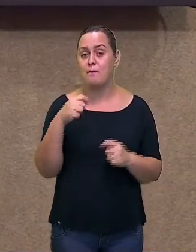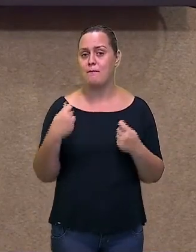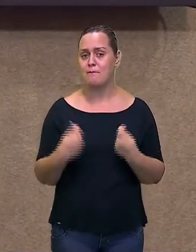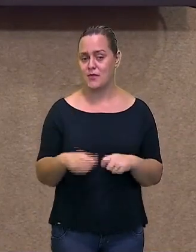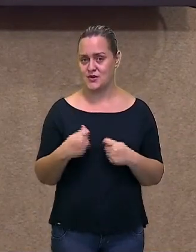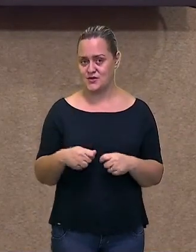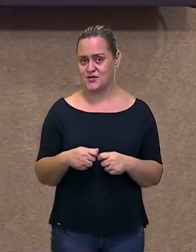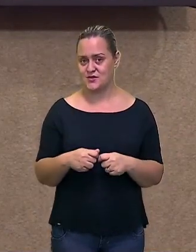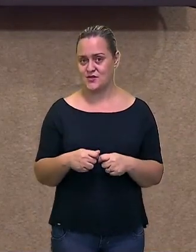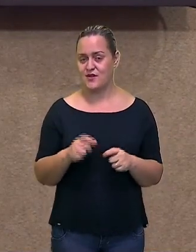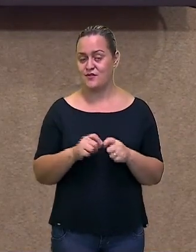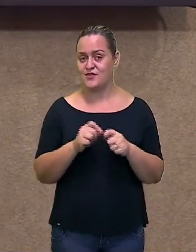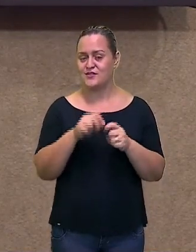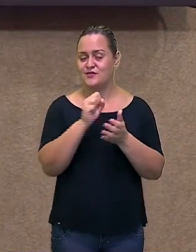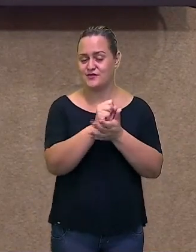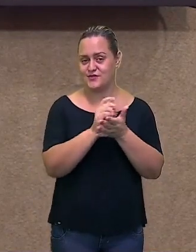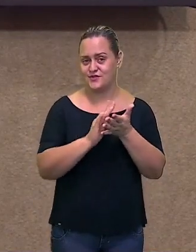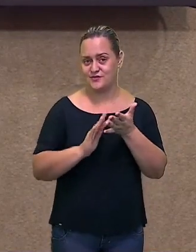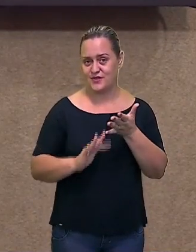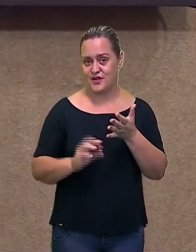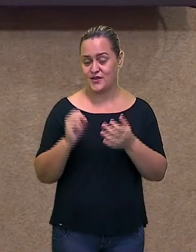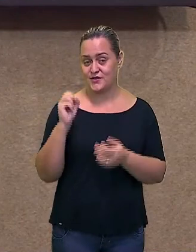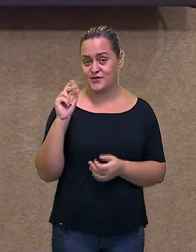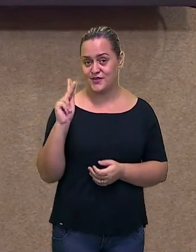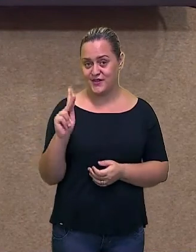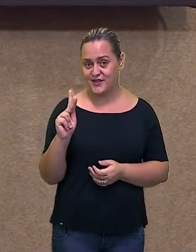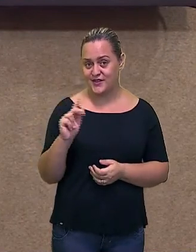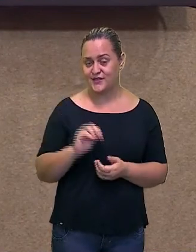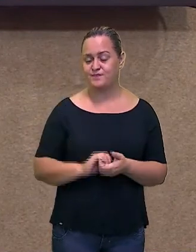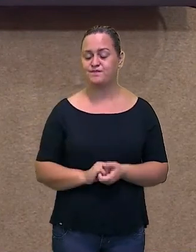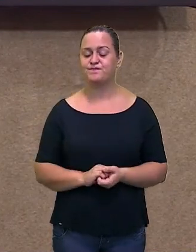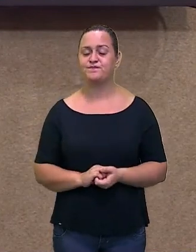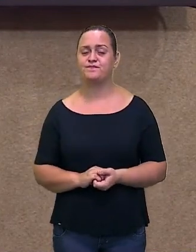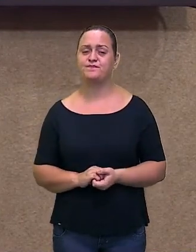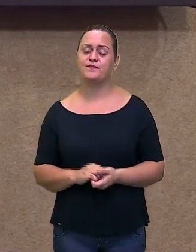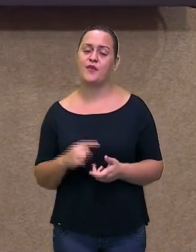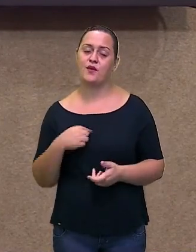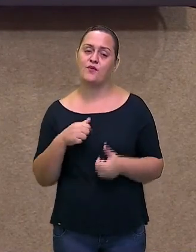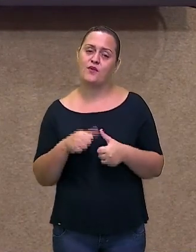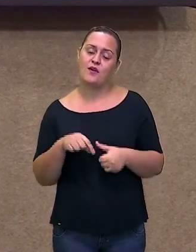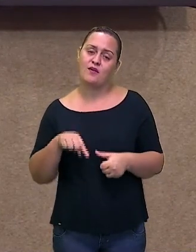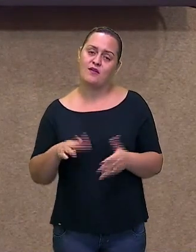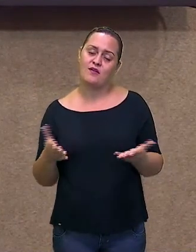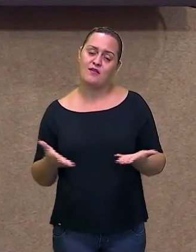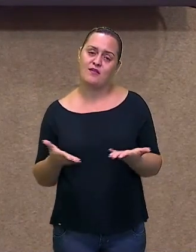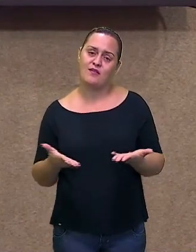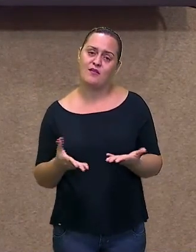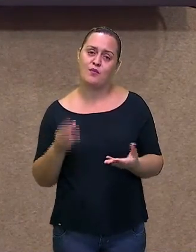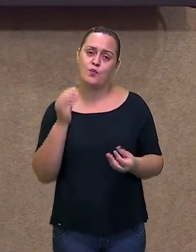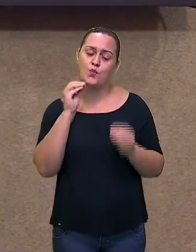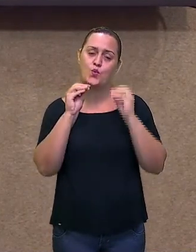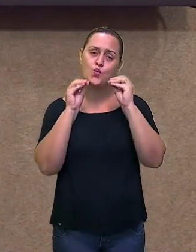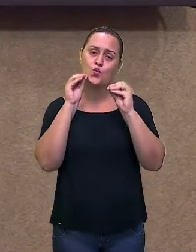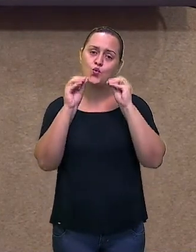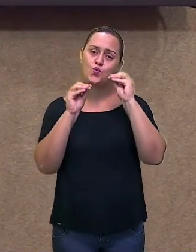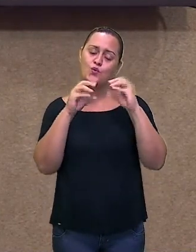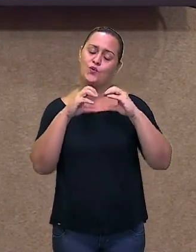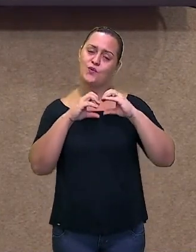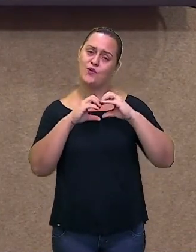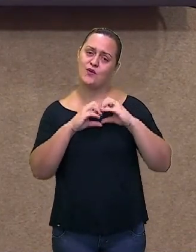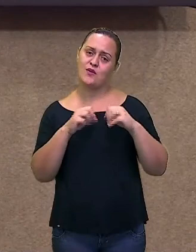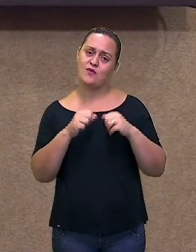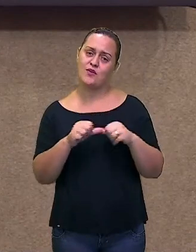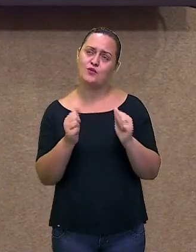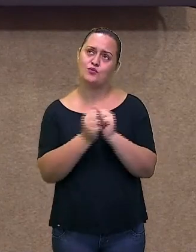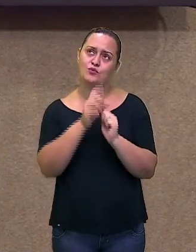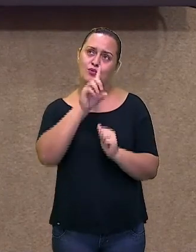plataforma e realize todas as atividades eu vou ficando por aqui mas deixa o meu beijinho no coração que vocês